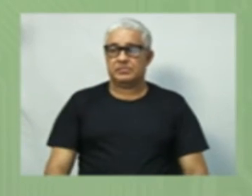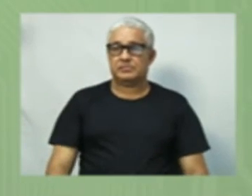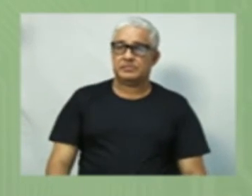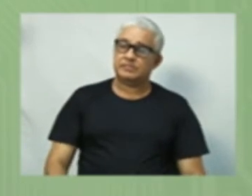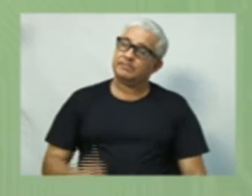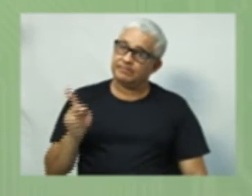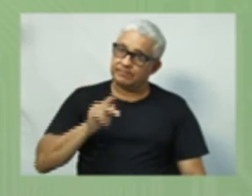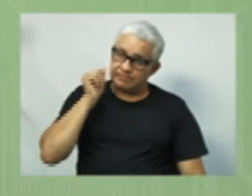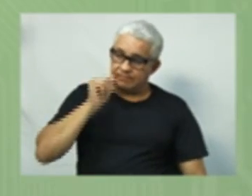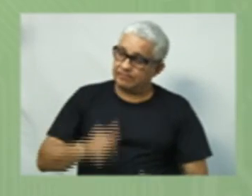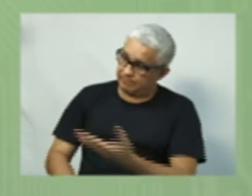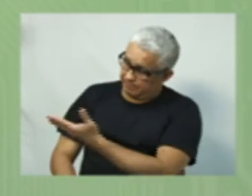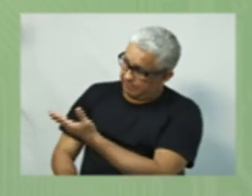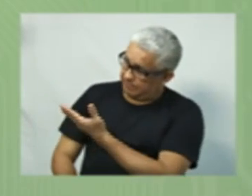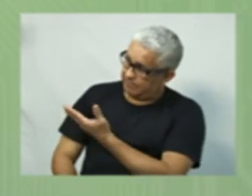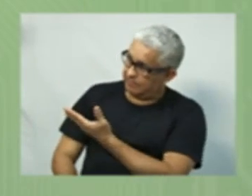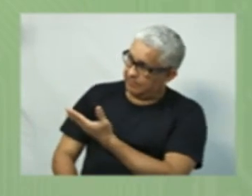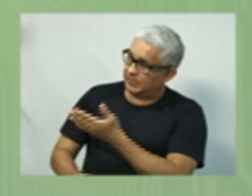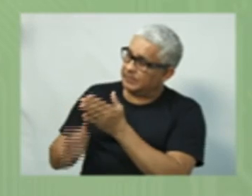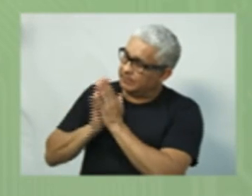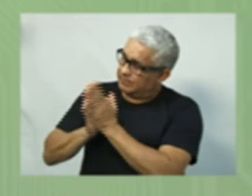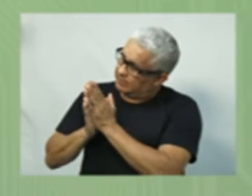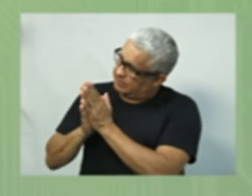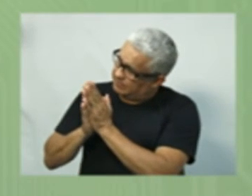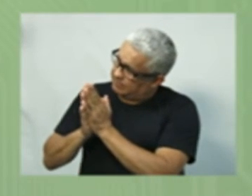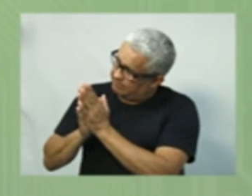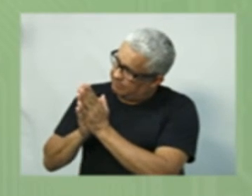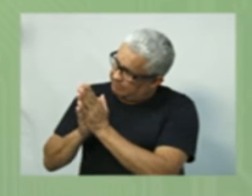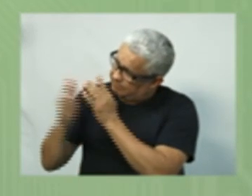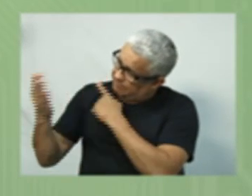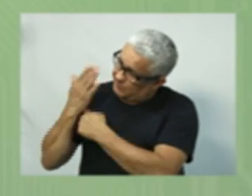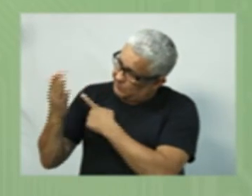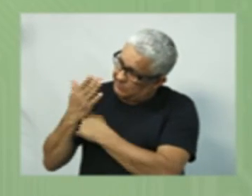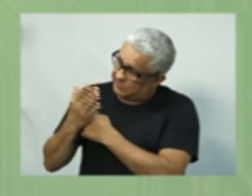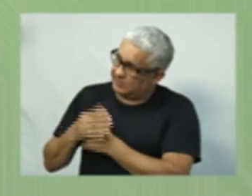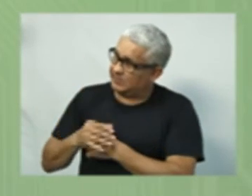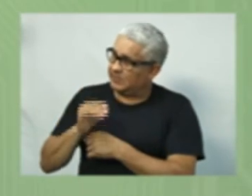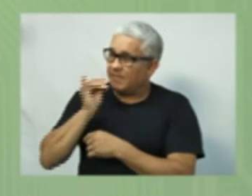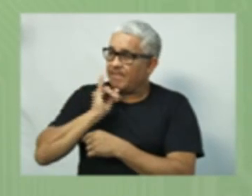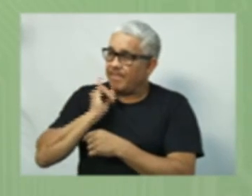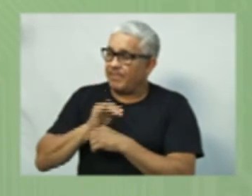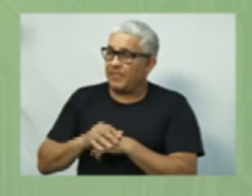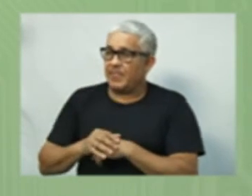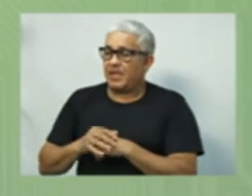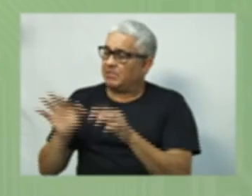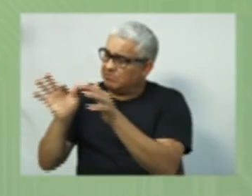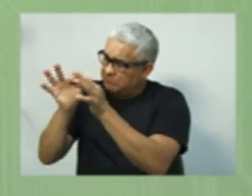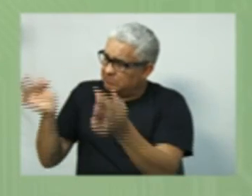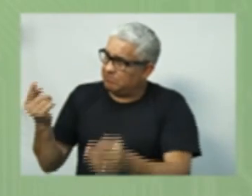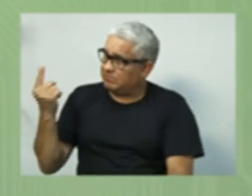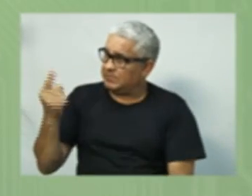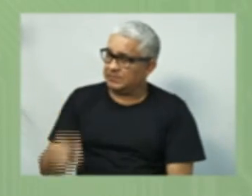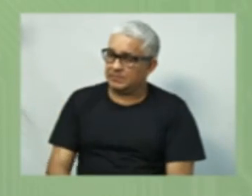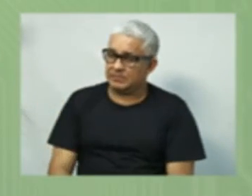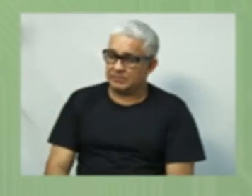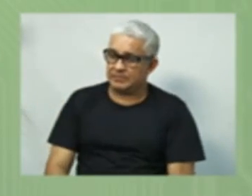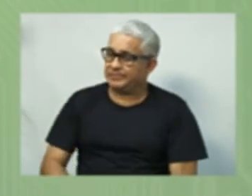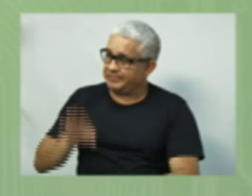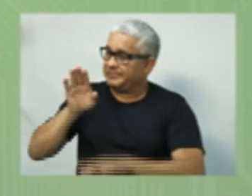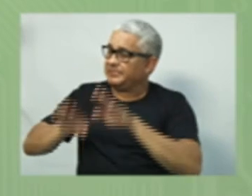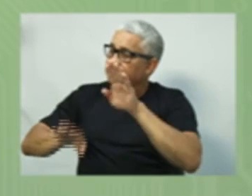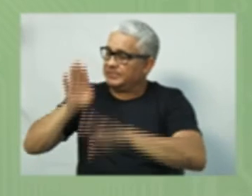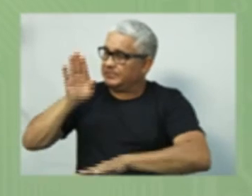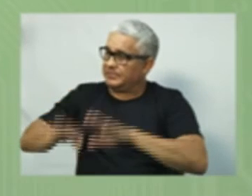favor, me salve nessa questão. Vamos lá, vamos citar um elemento bem simples, né?